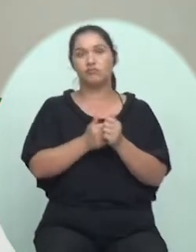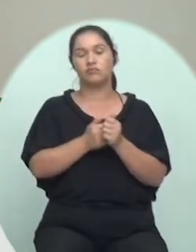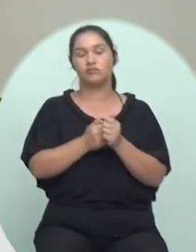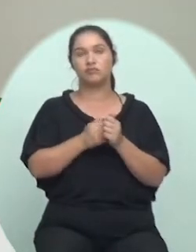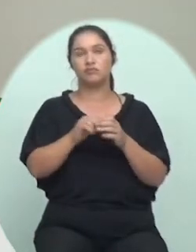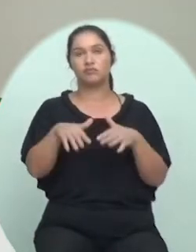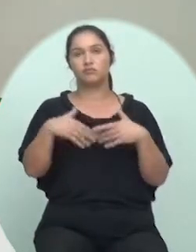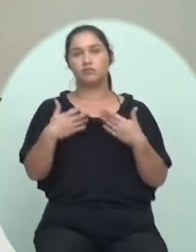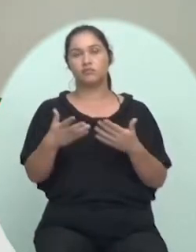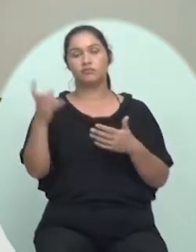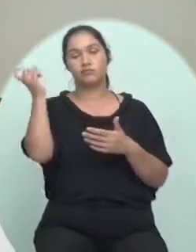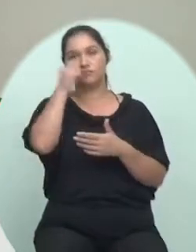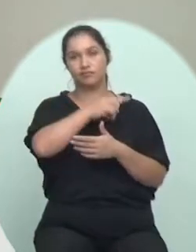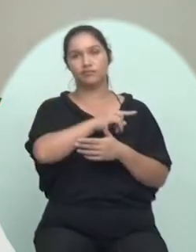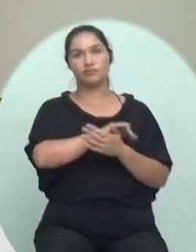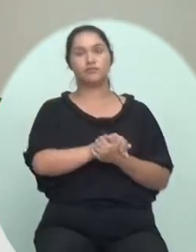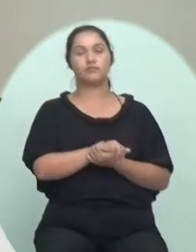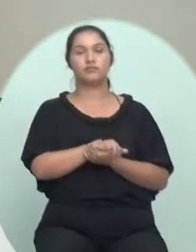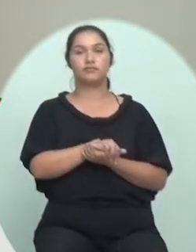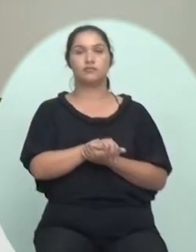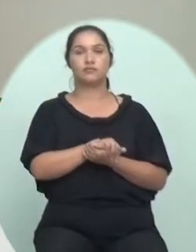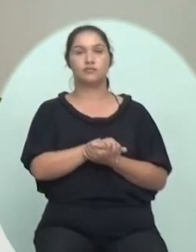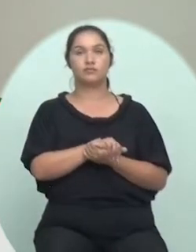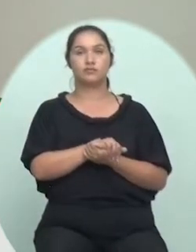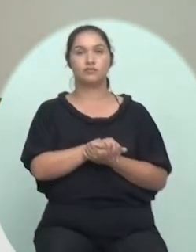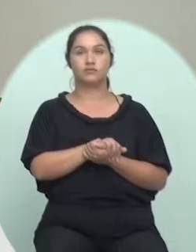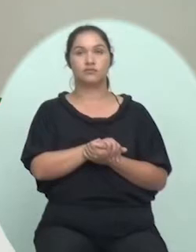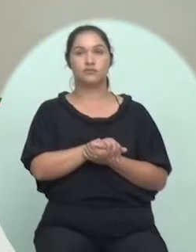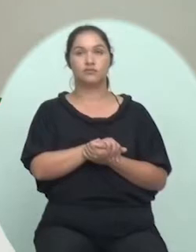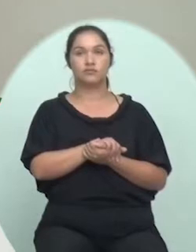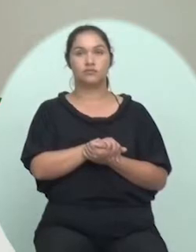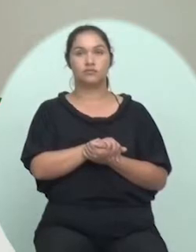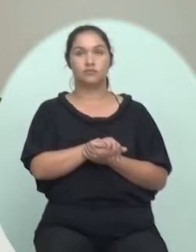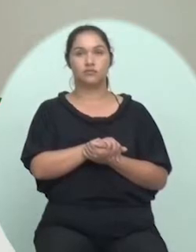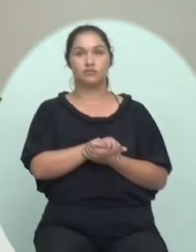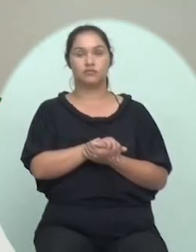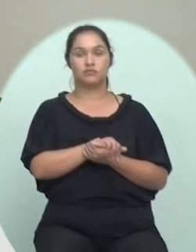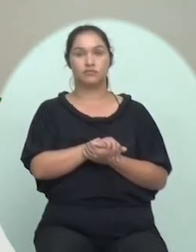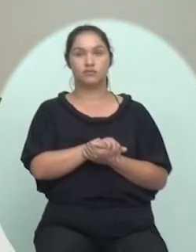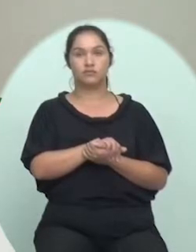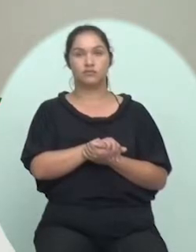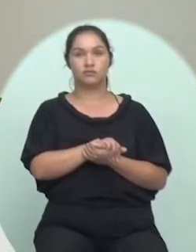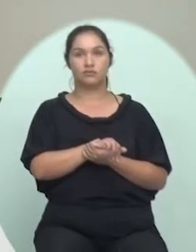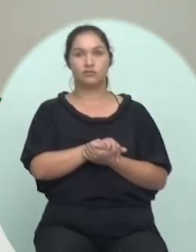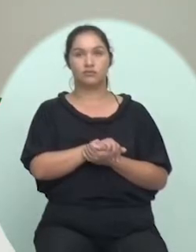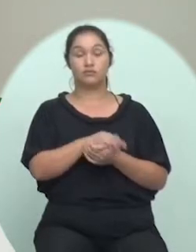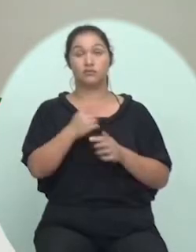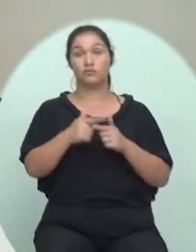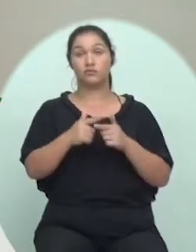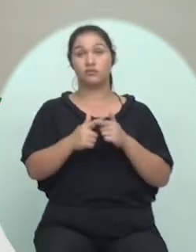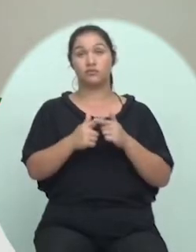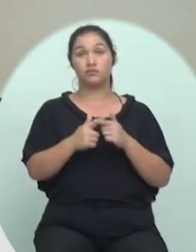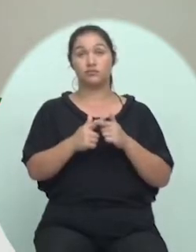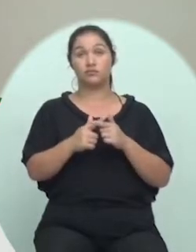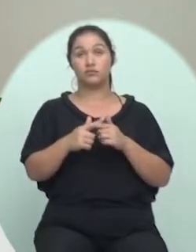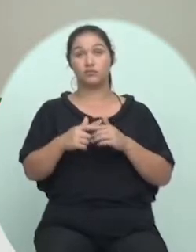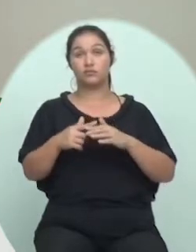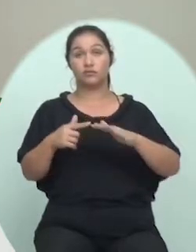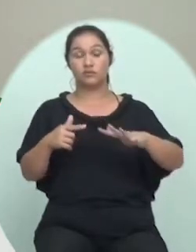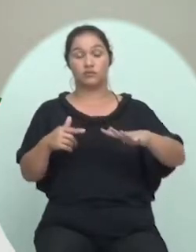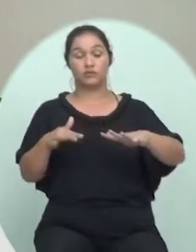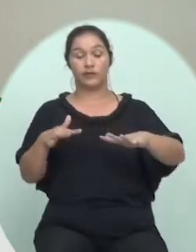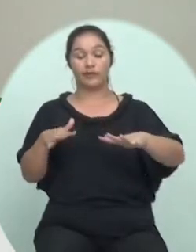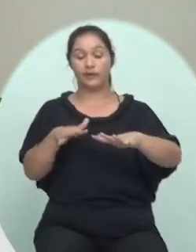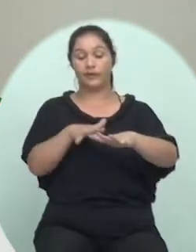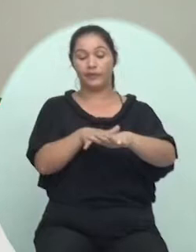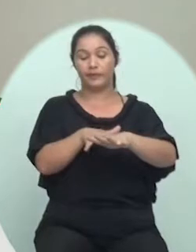e infelizmente essas pessoas vão tirando foto, mandando para a polícia militar, para o trânsito, né,